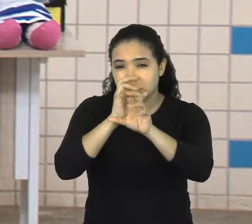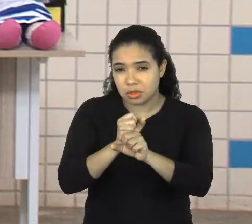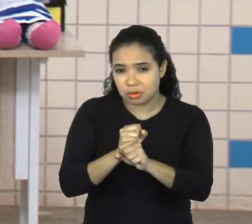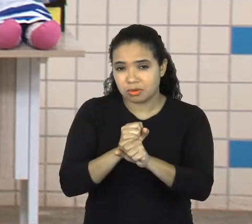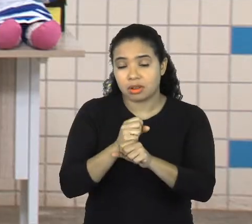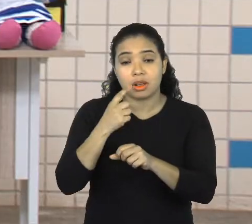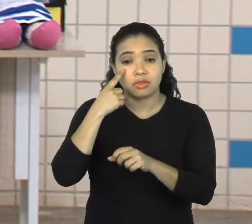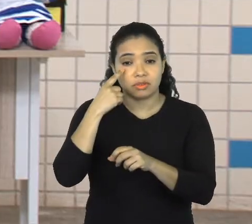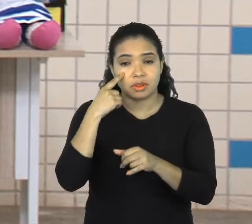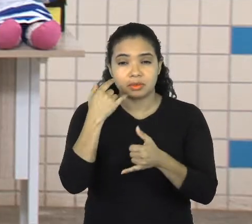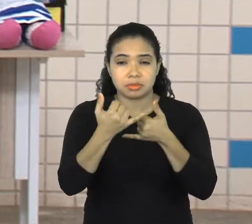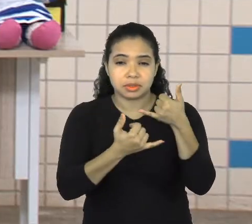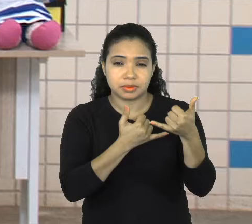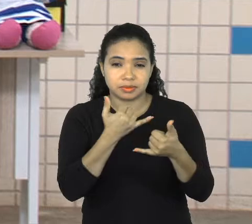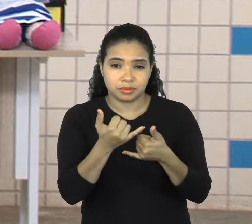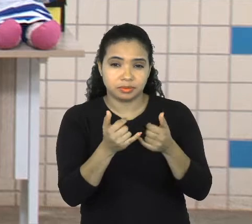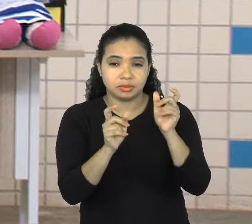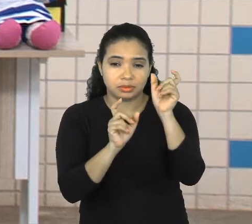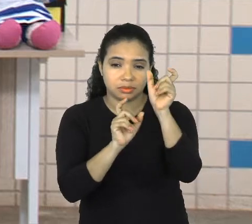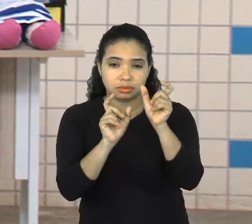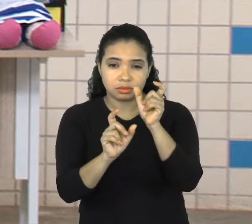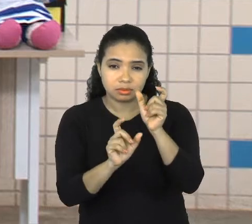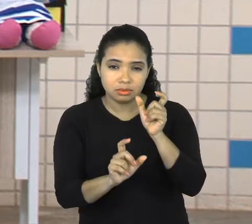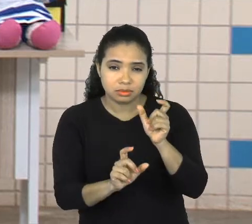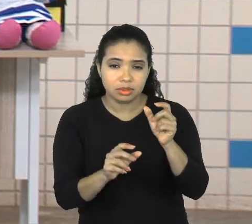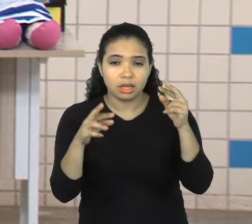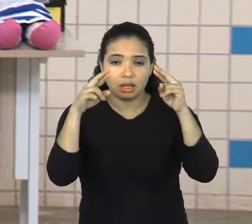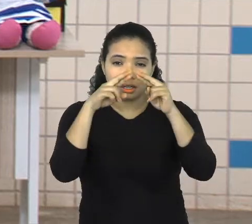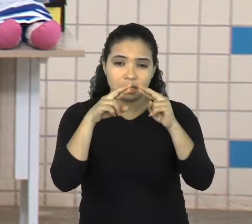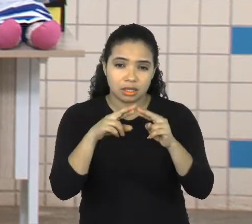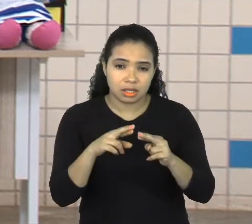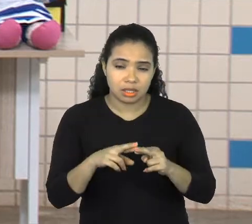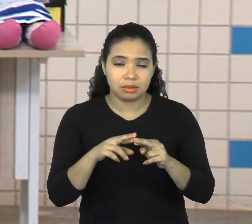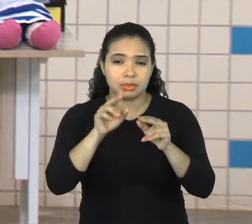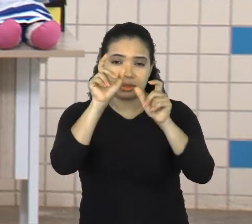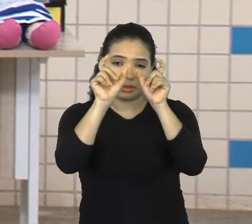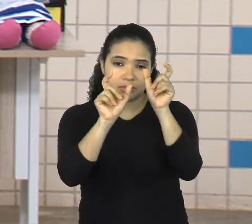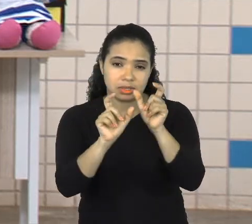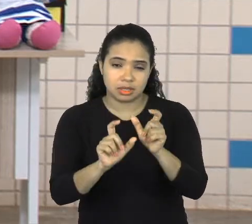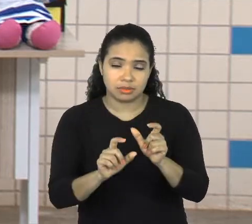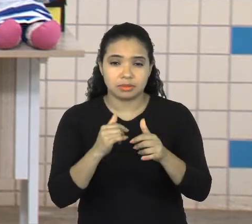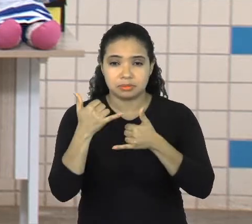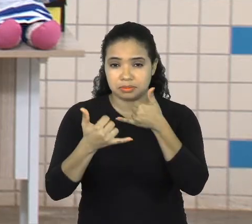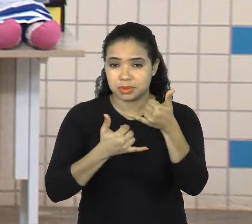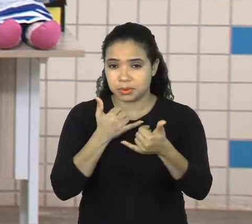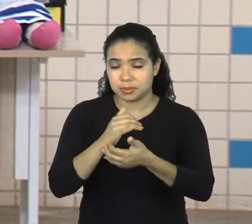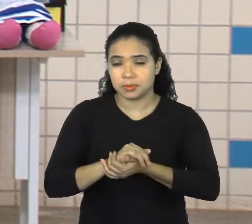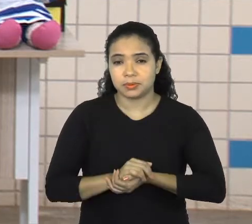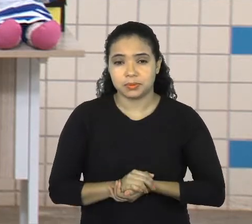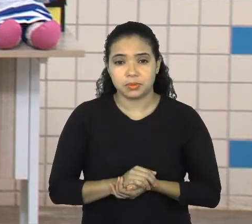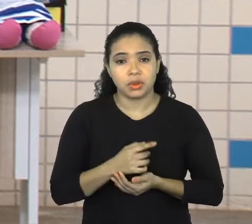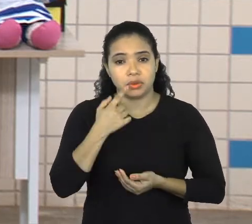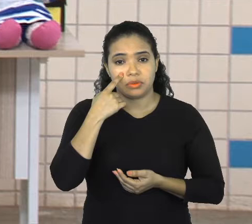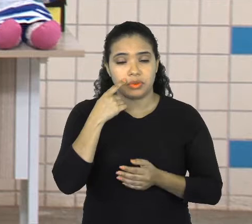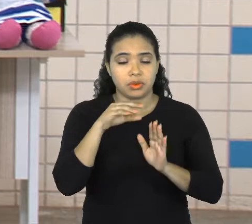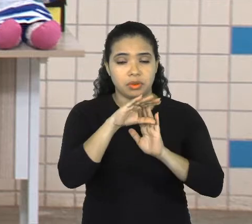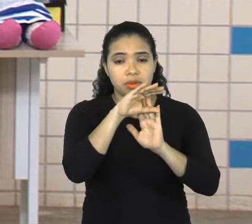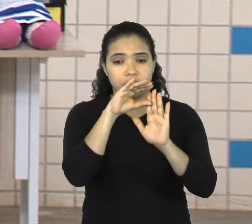o brinco? Ele brincou com a rima, com o som das palavras. Então, observaram que tinha